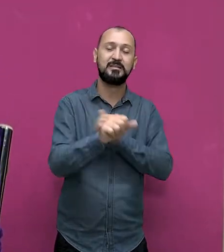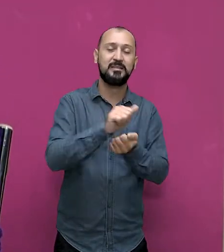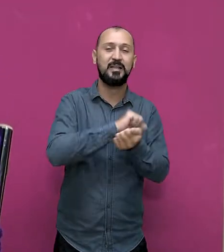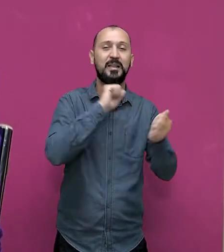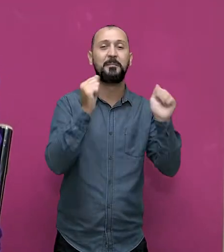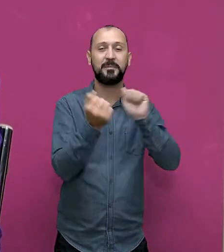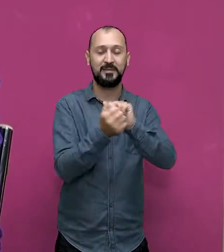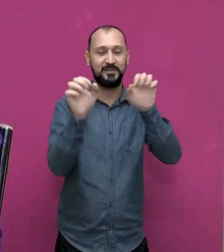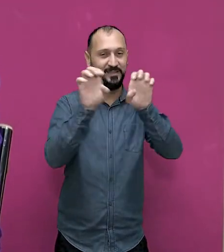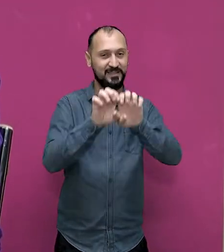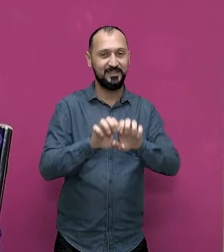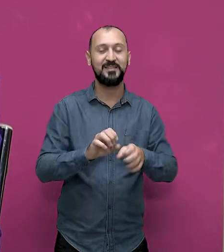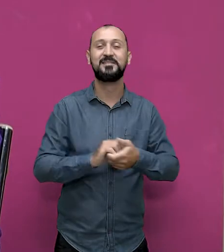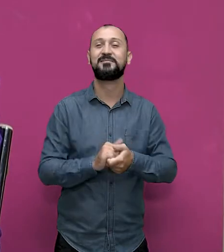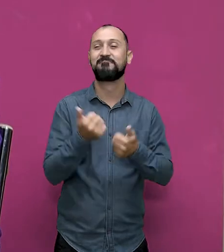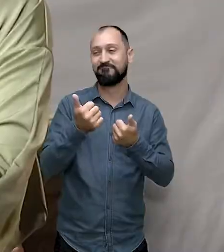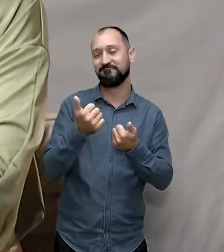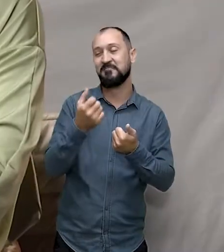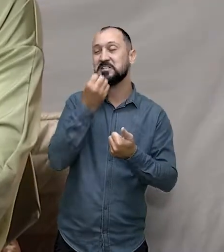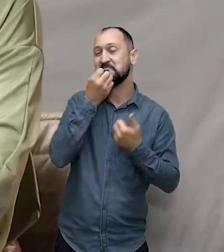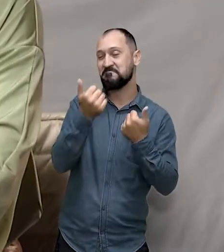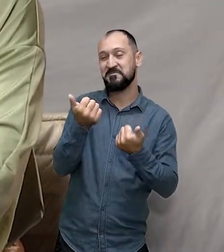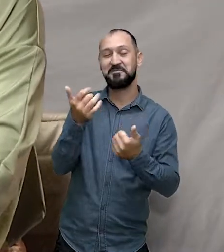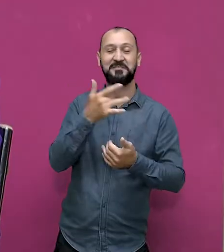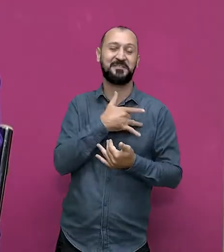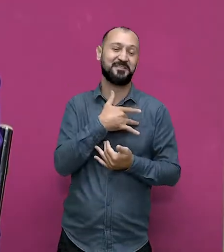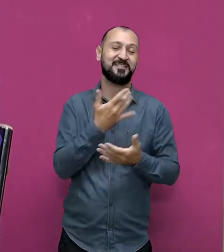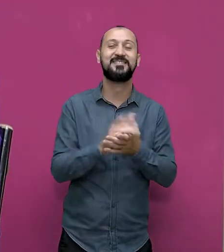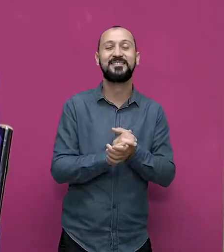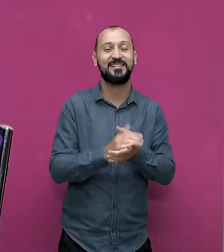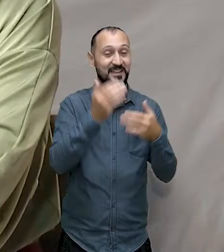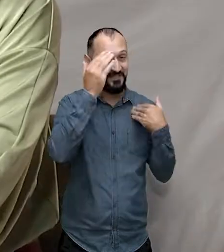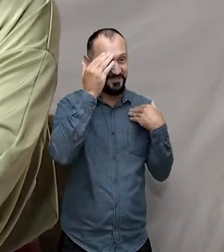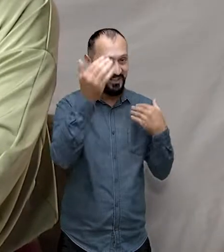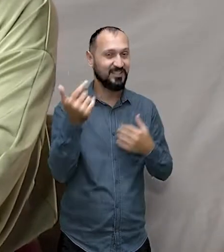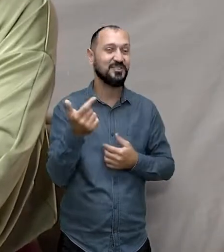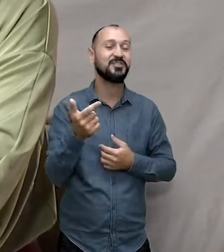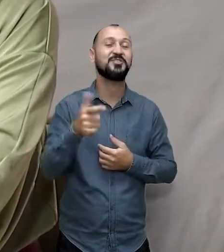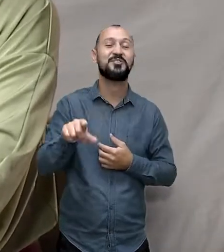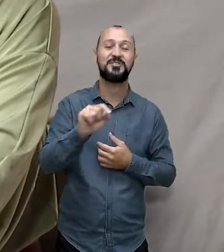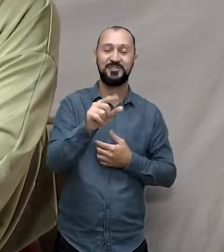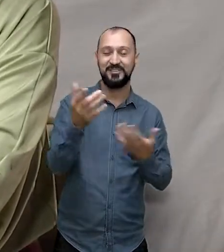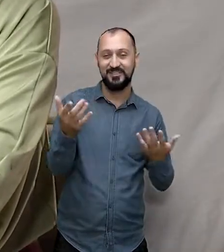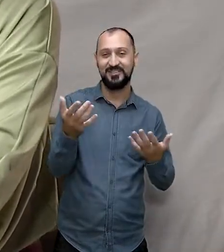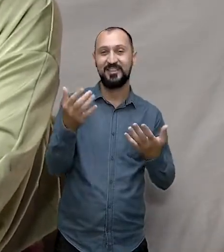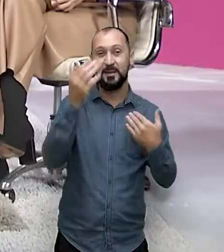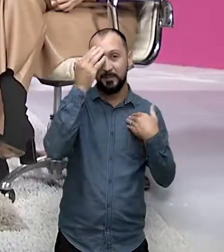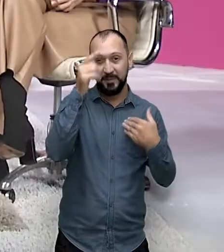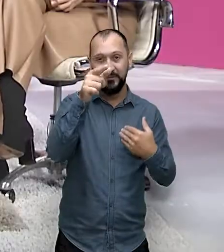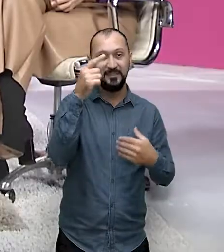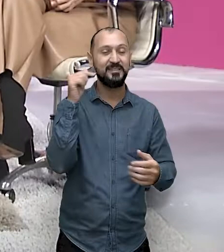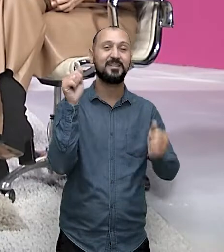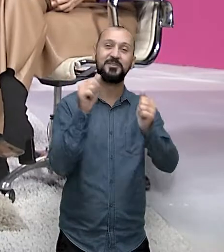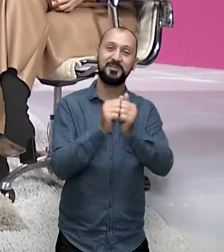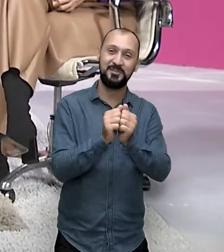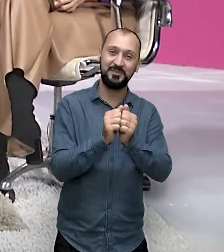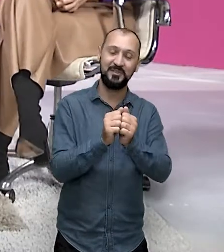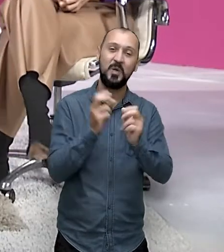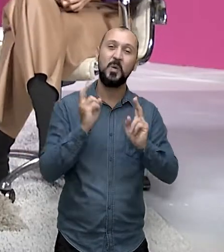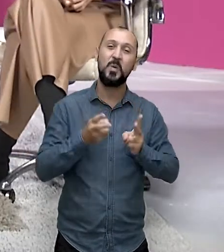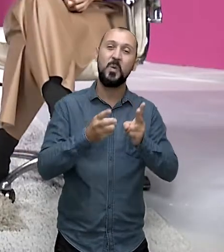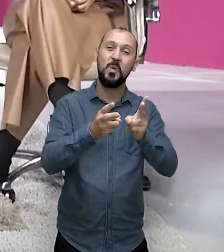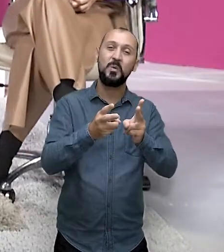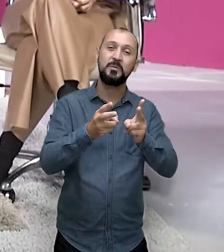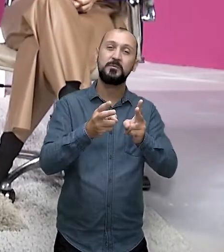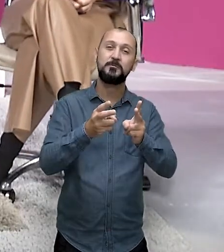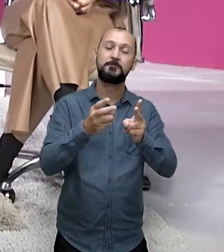implementação dessas reestruturações. Vai valer a pena, né? Vai valer a pena. Obrigada mais uma vez, Catiana. Obrigada pela